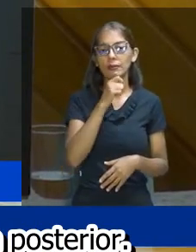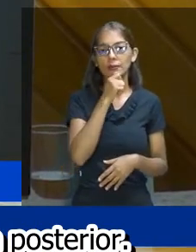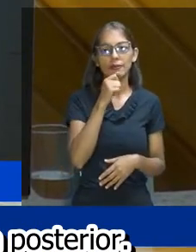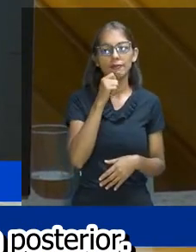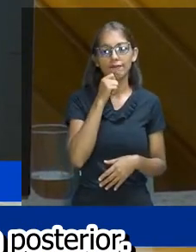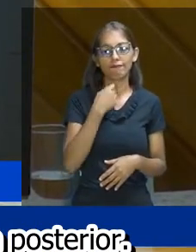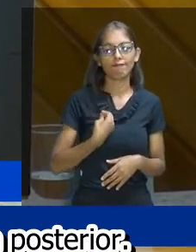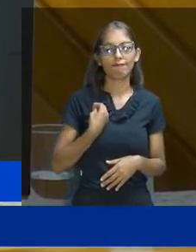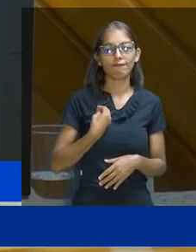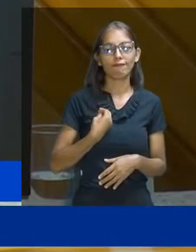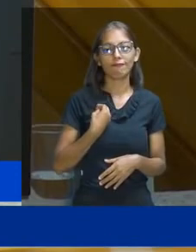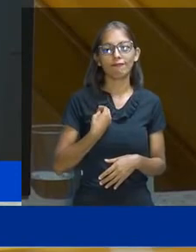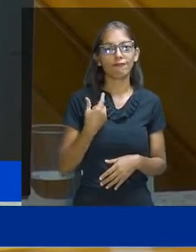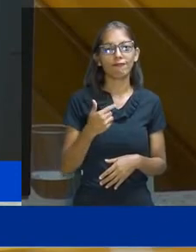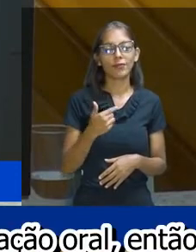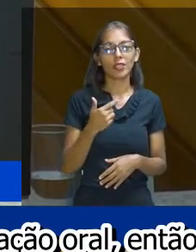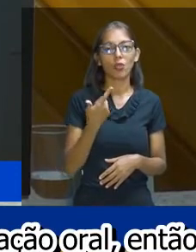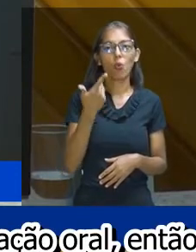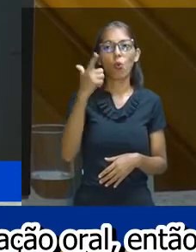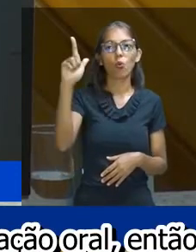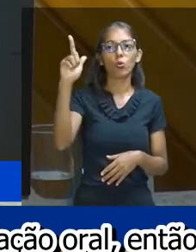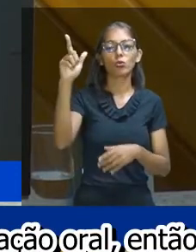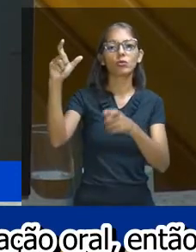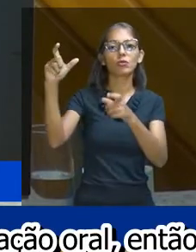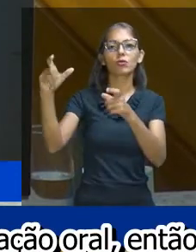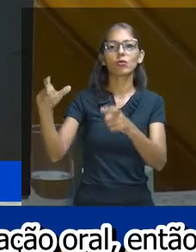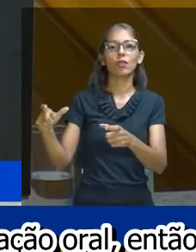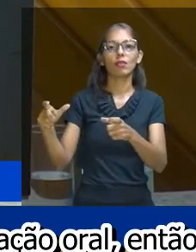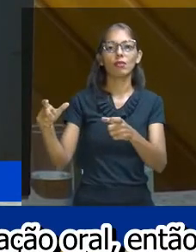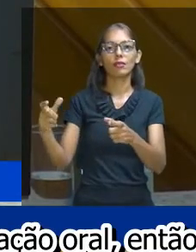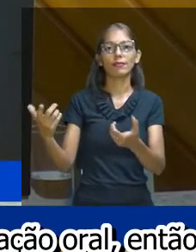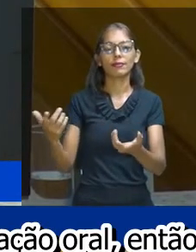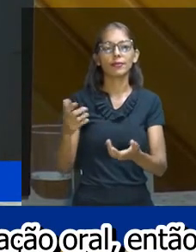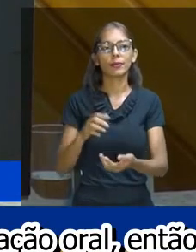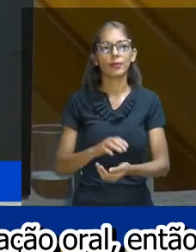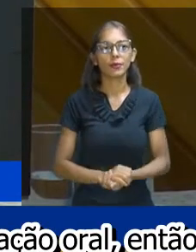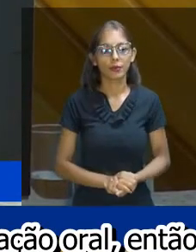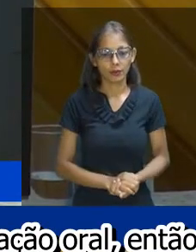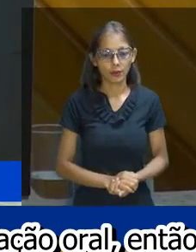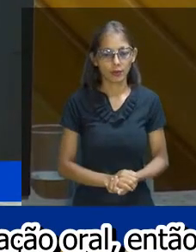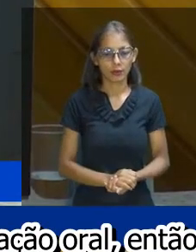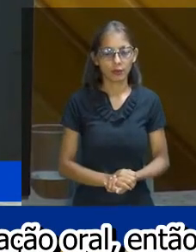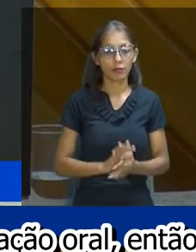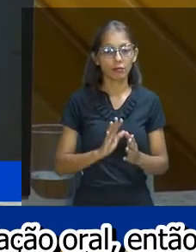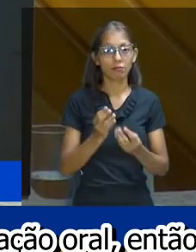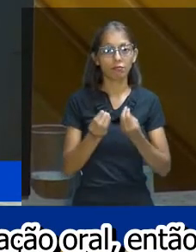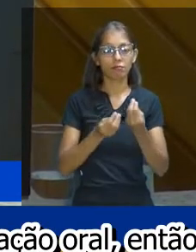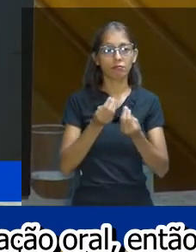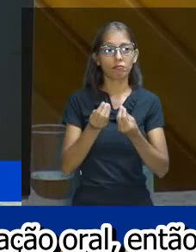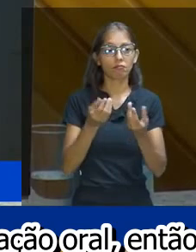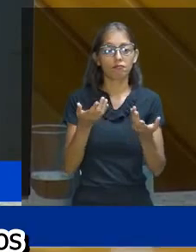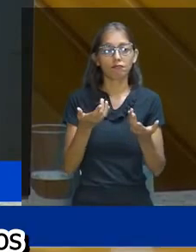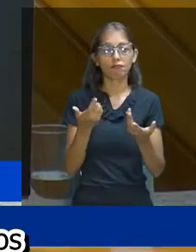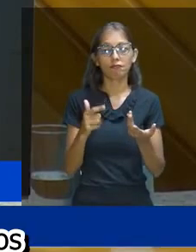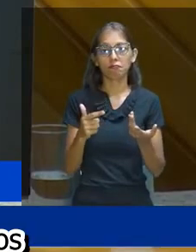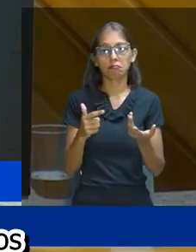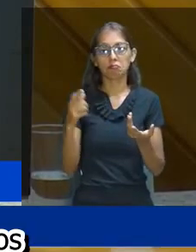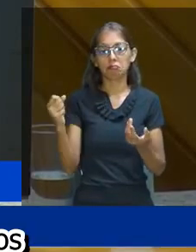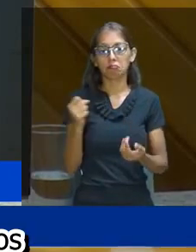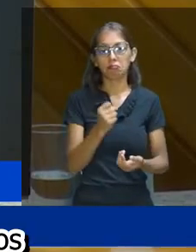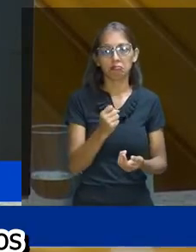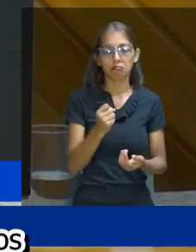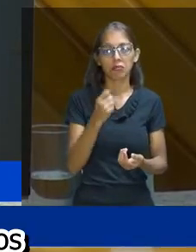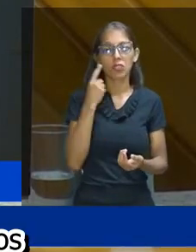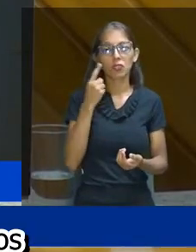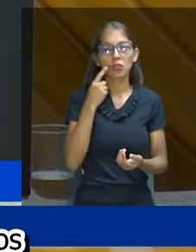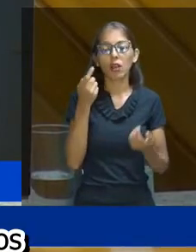colocado para posterior. Porém, como em embargos não há previsão de orientação oral, então não há prejuízo para